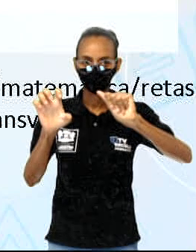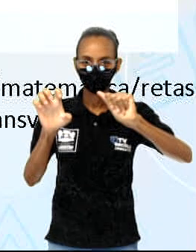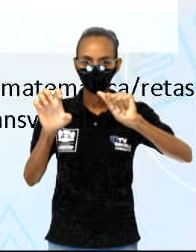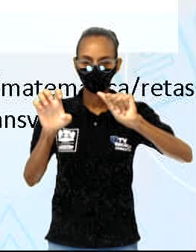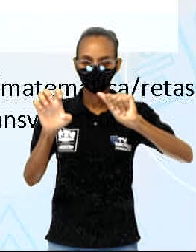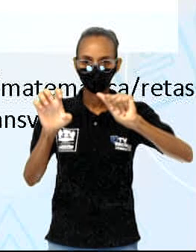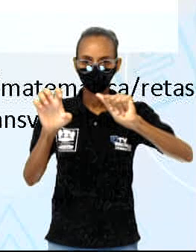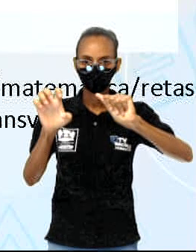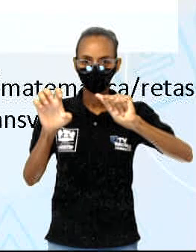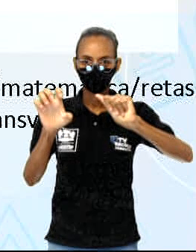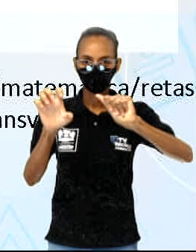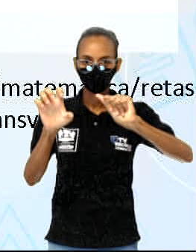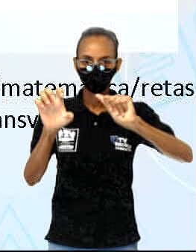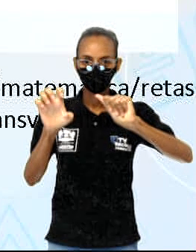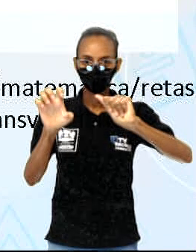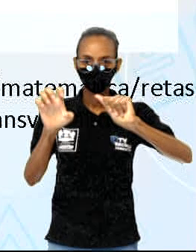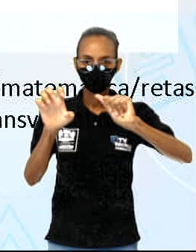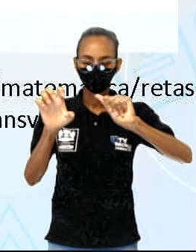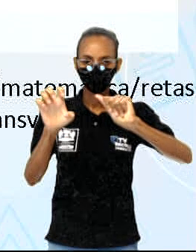B